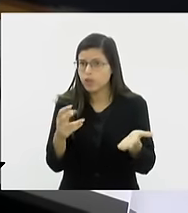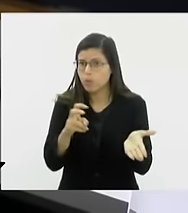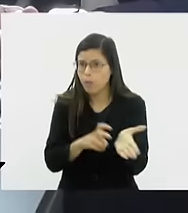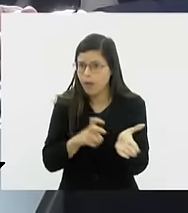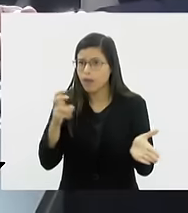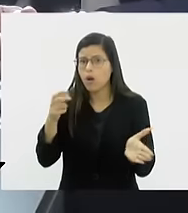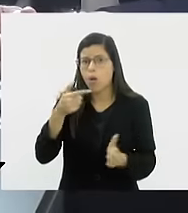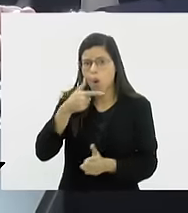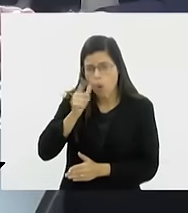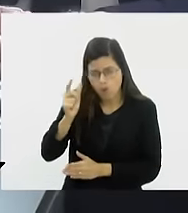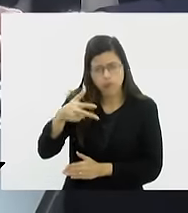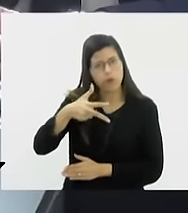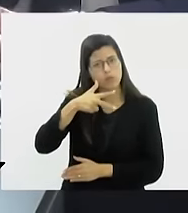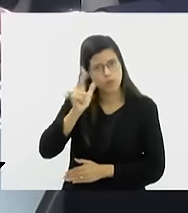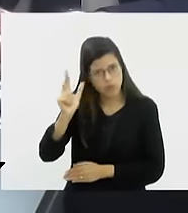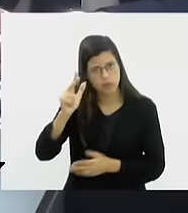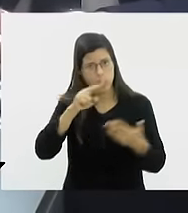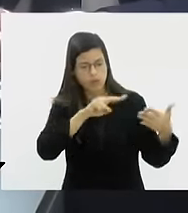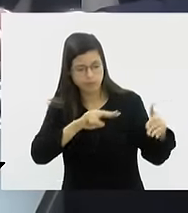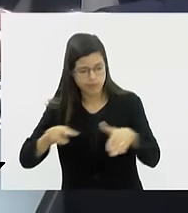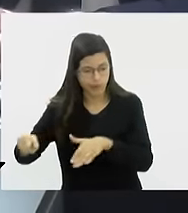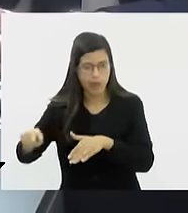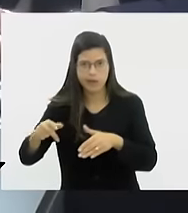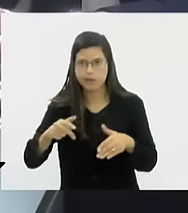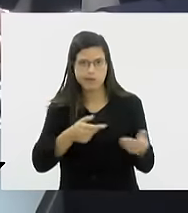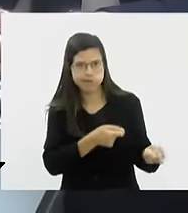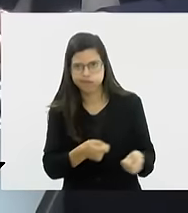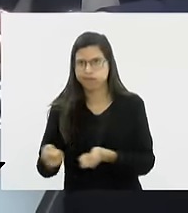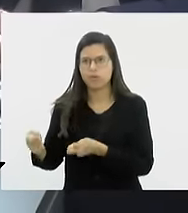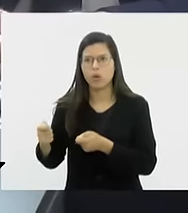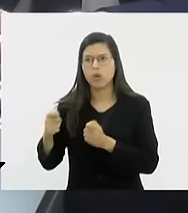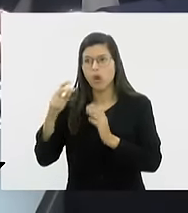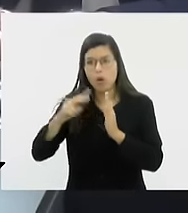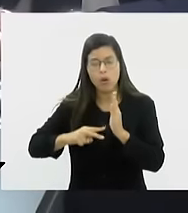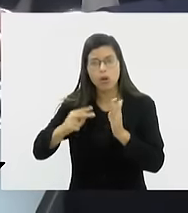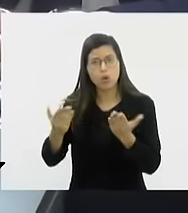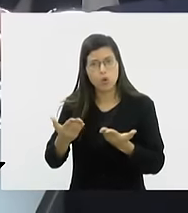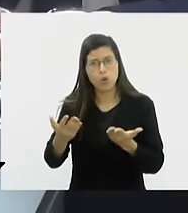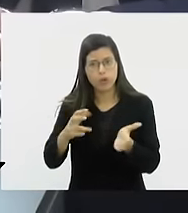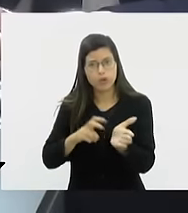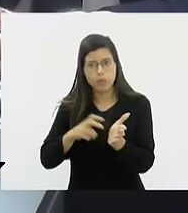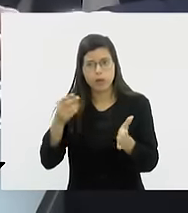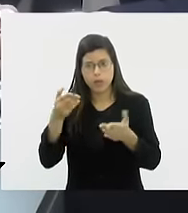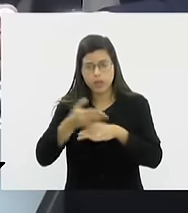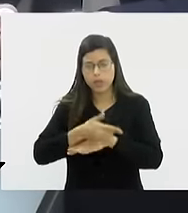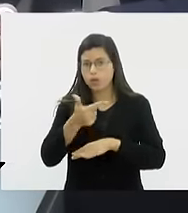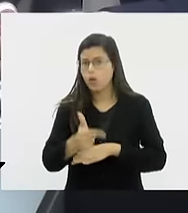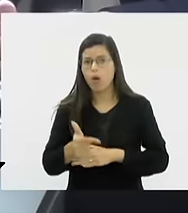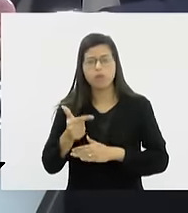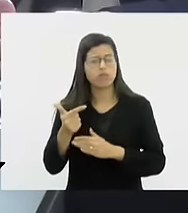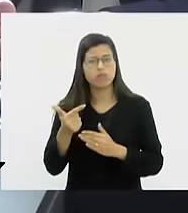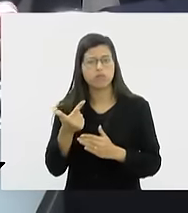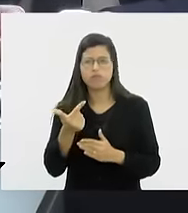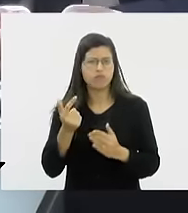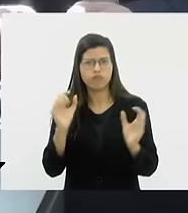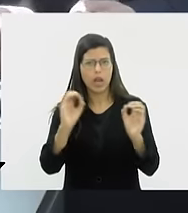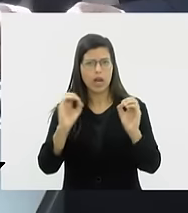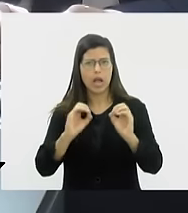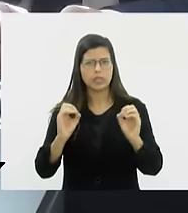eu li ontem de ontem, eu li a semana toda. Hoje de manhã, vindo para cá, entrei de novo. Não tem nada, pô. Os contratos de 2022, 23 não